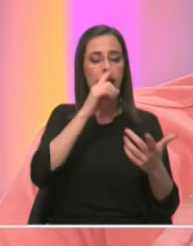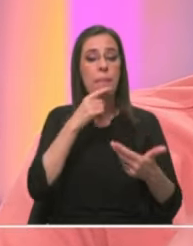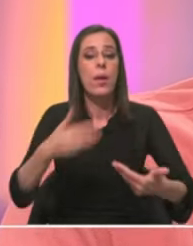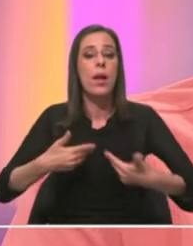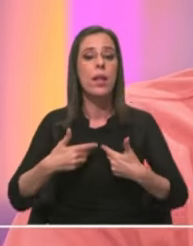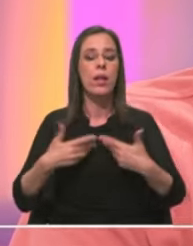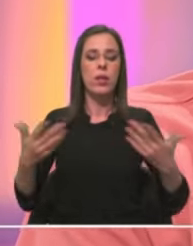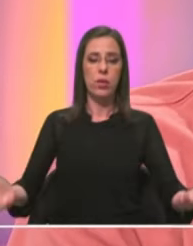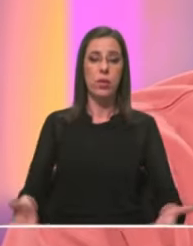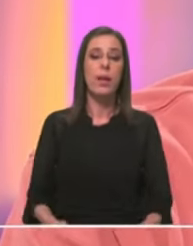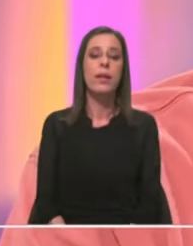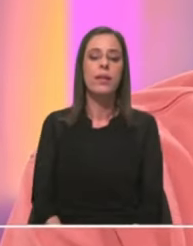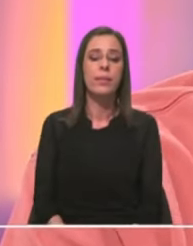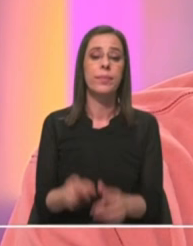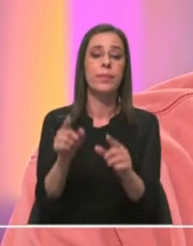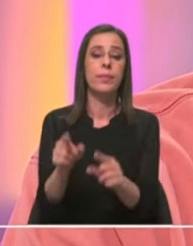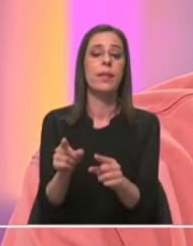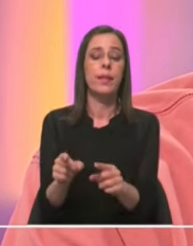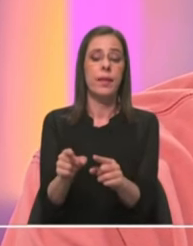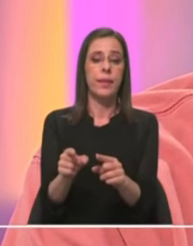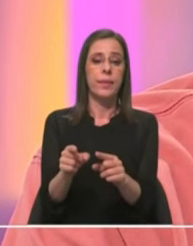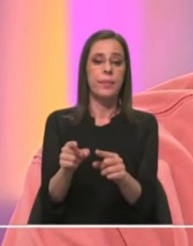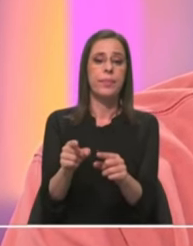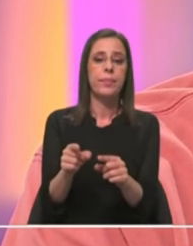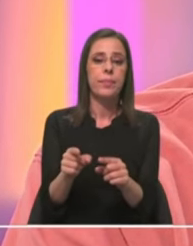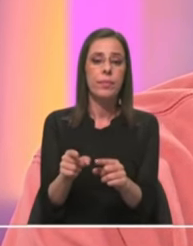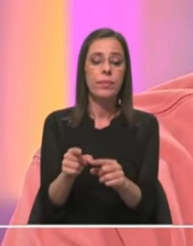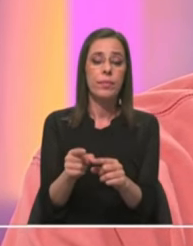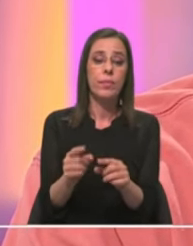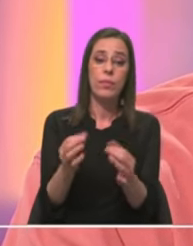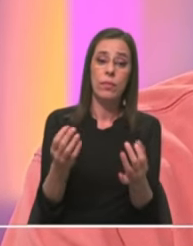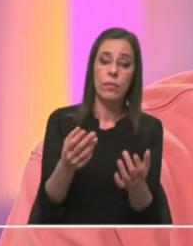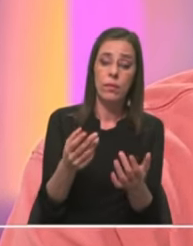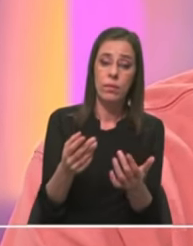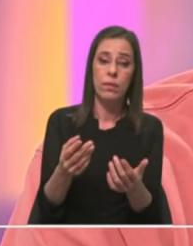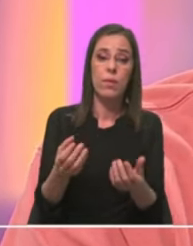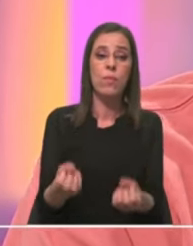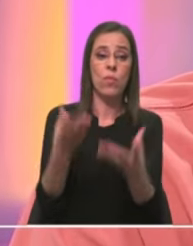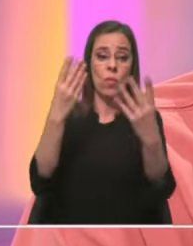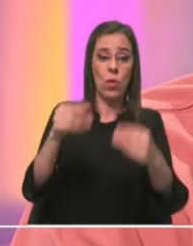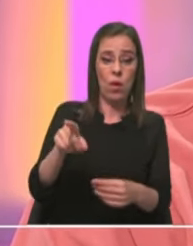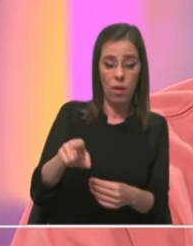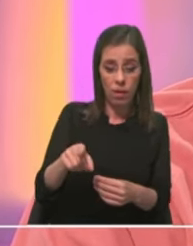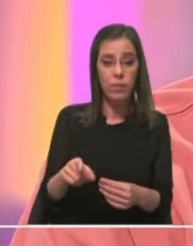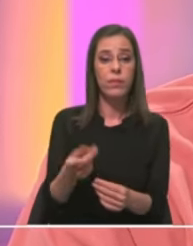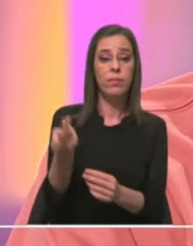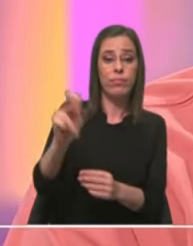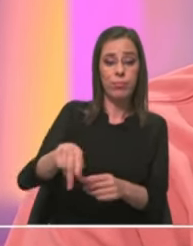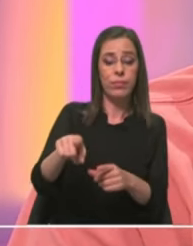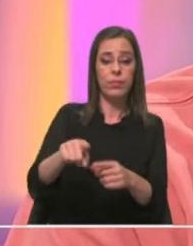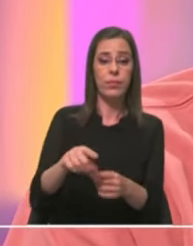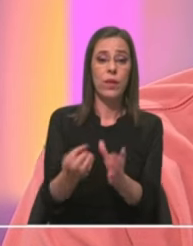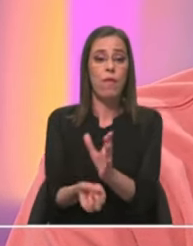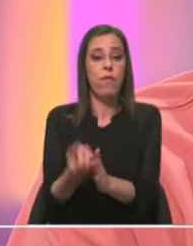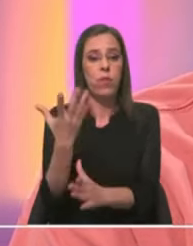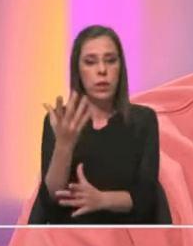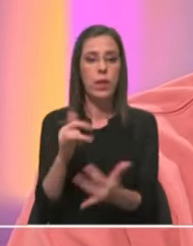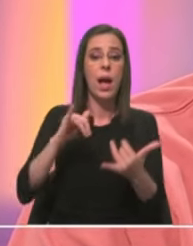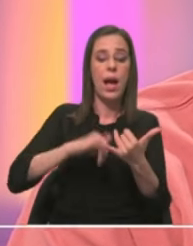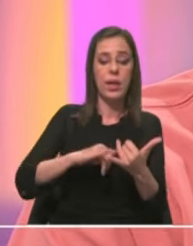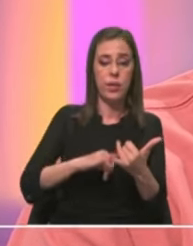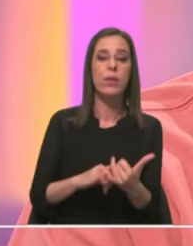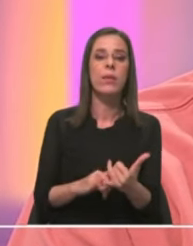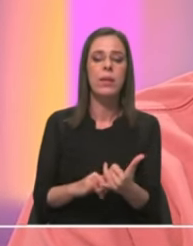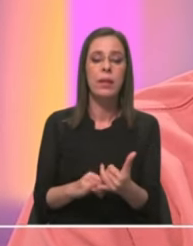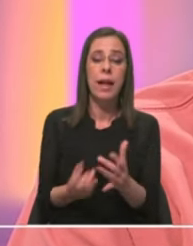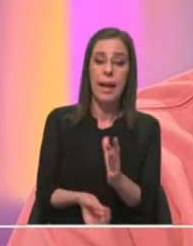pode ajudar portanto este o o facto de de ter aparecido esta Fundação esta Associação